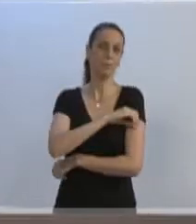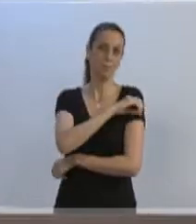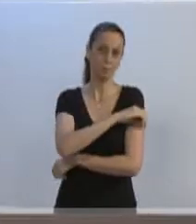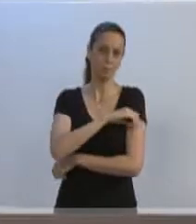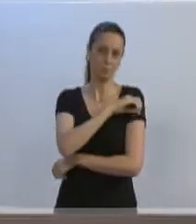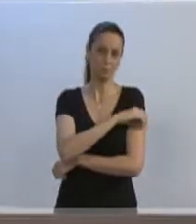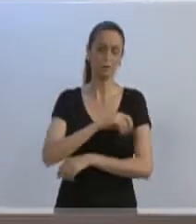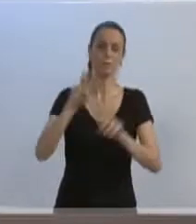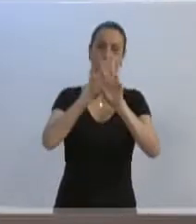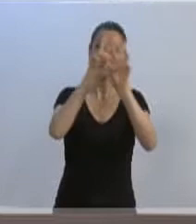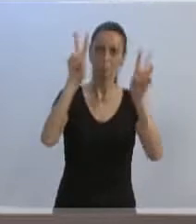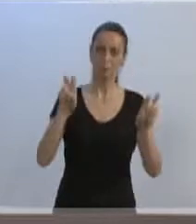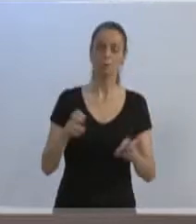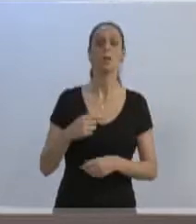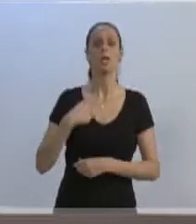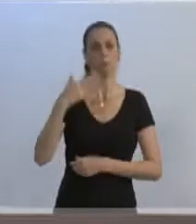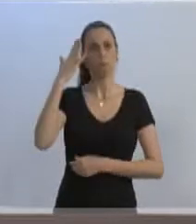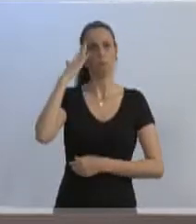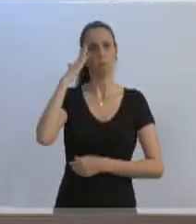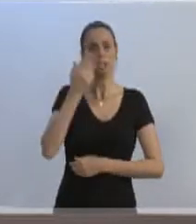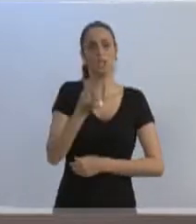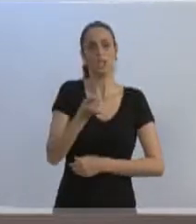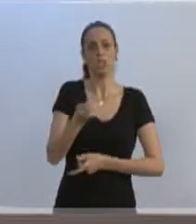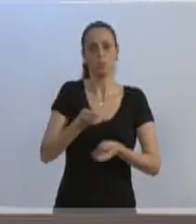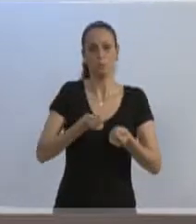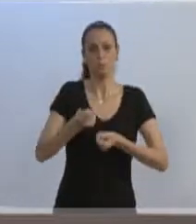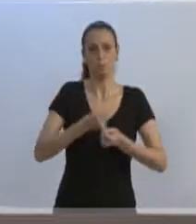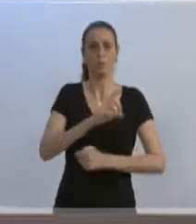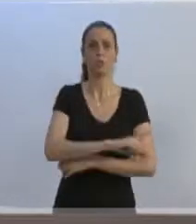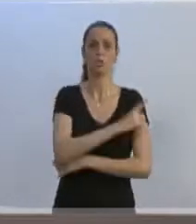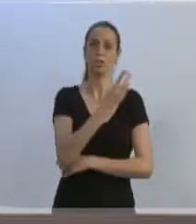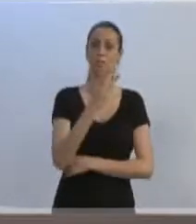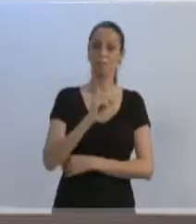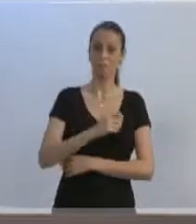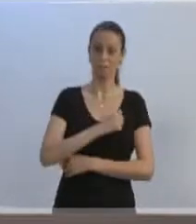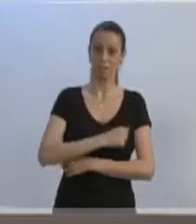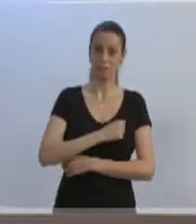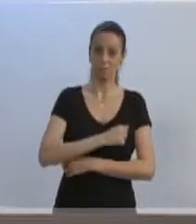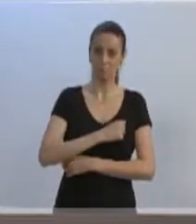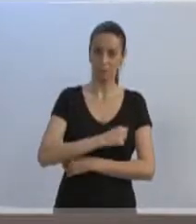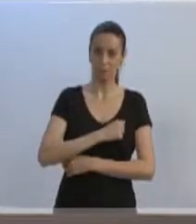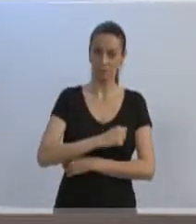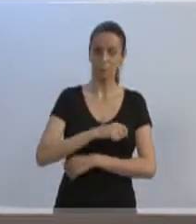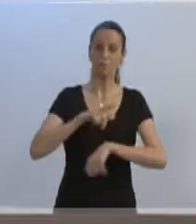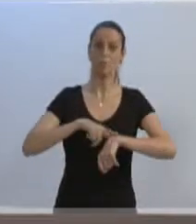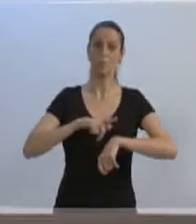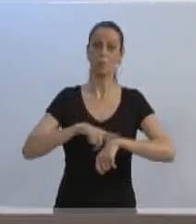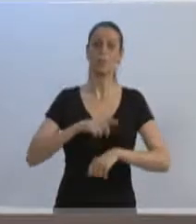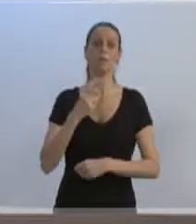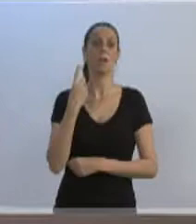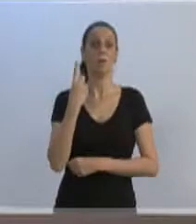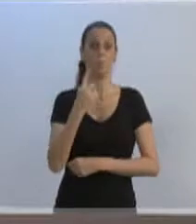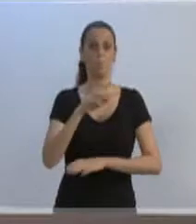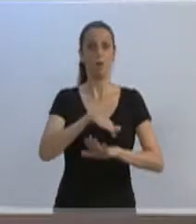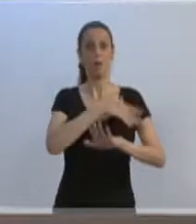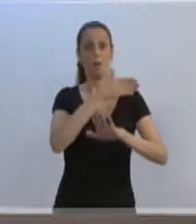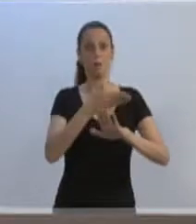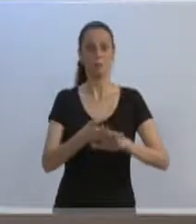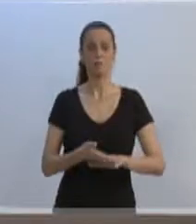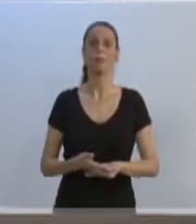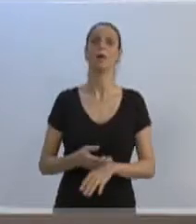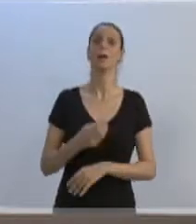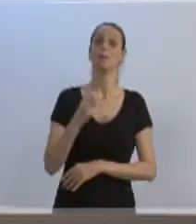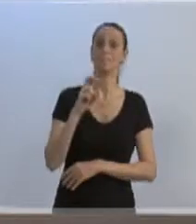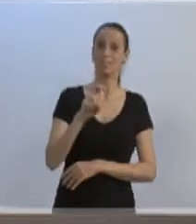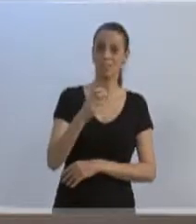com o tema sei controlar meu dinheiro no dia 30 de agosto quarta feira das 13 às 17